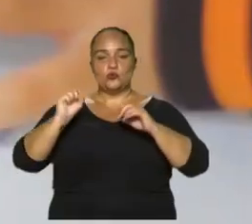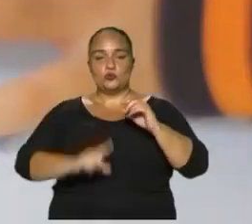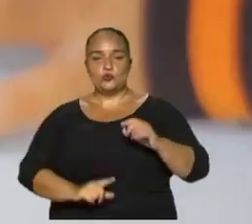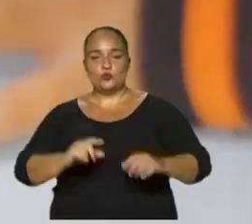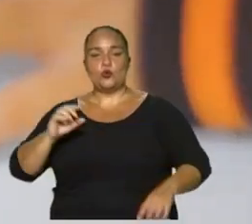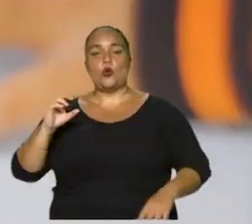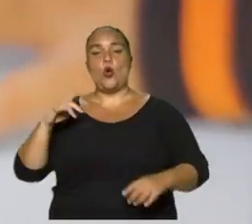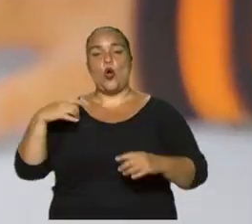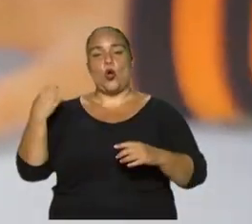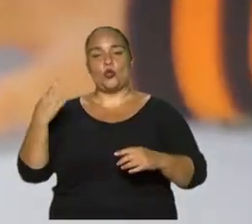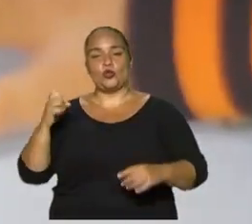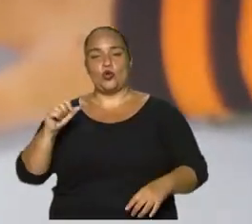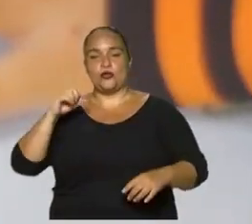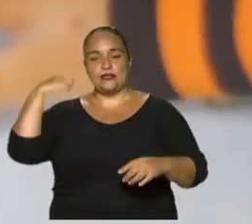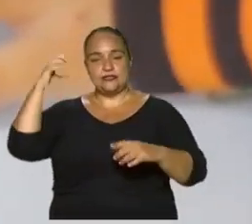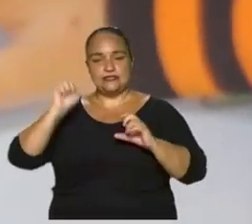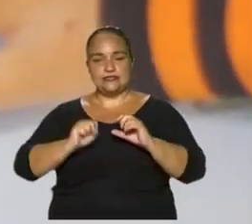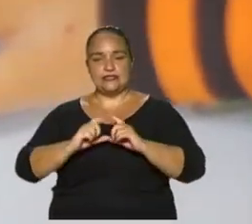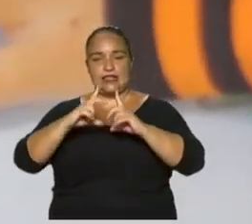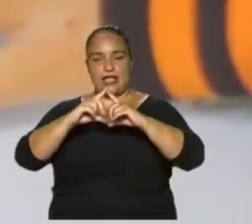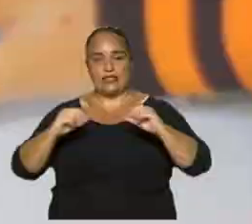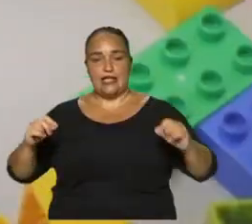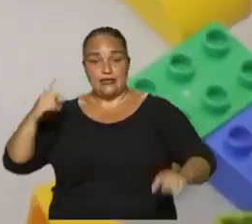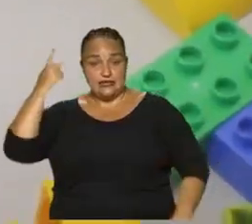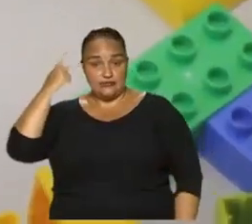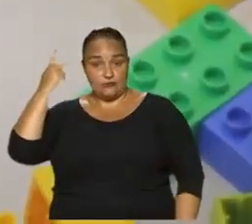Rondônia, Santa Catarina e São Paulo.